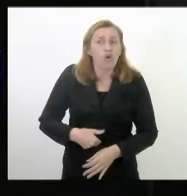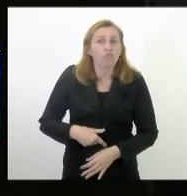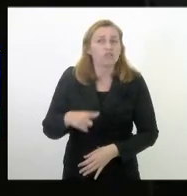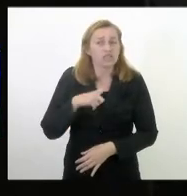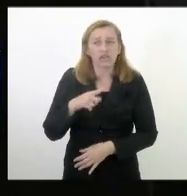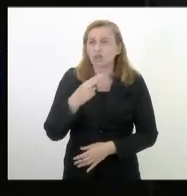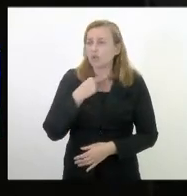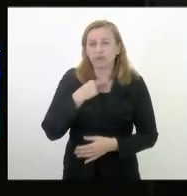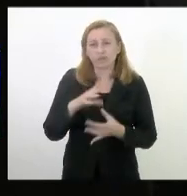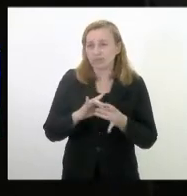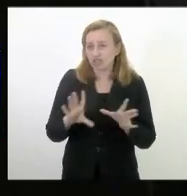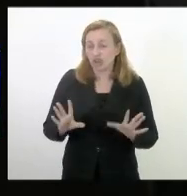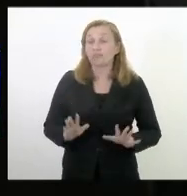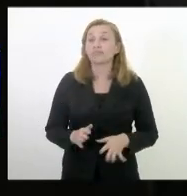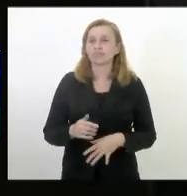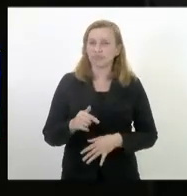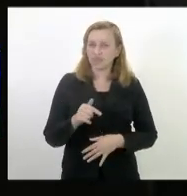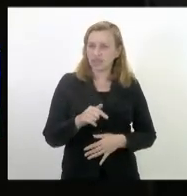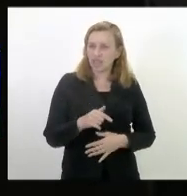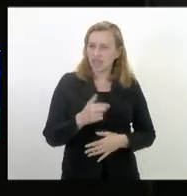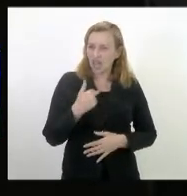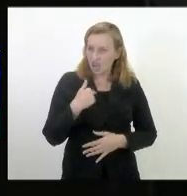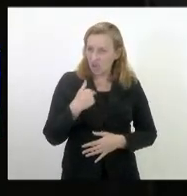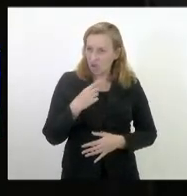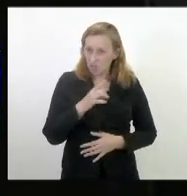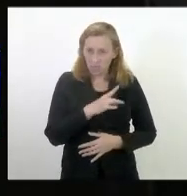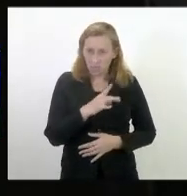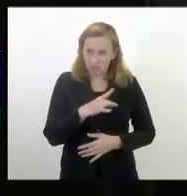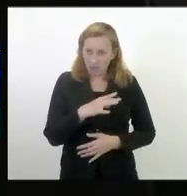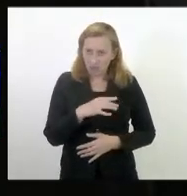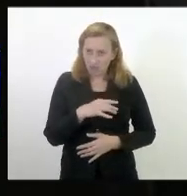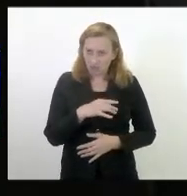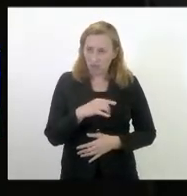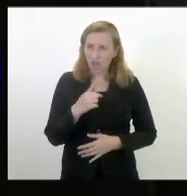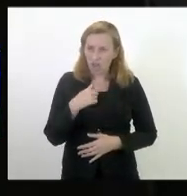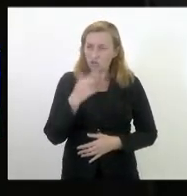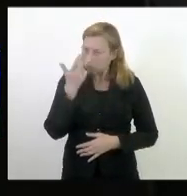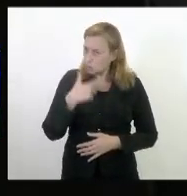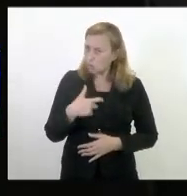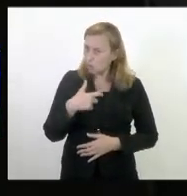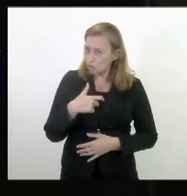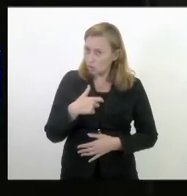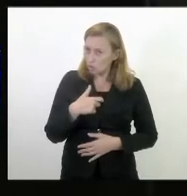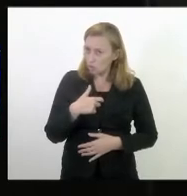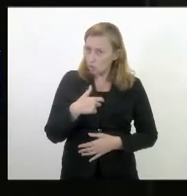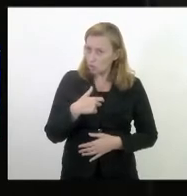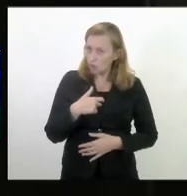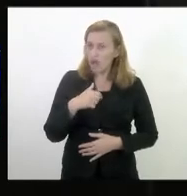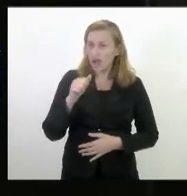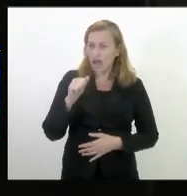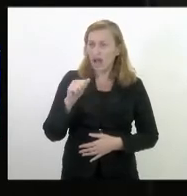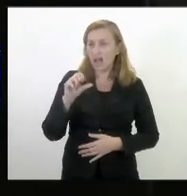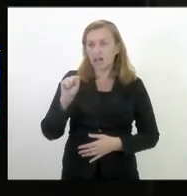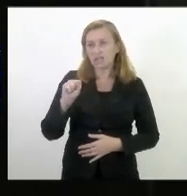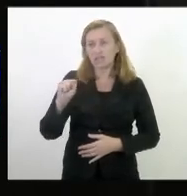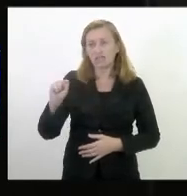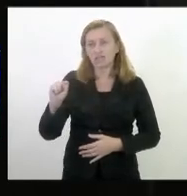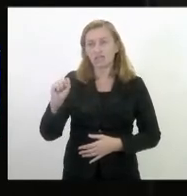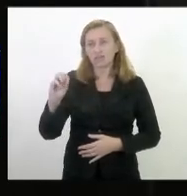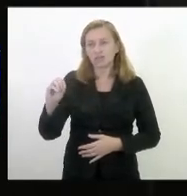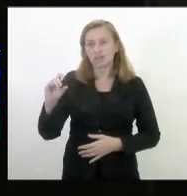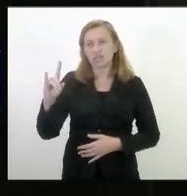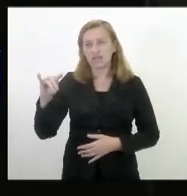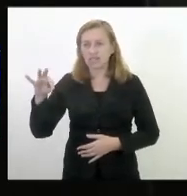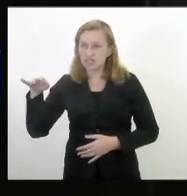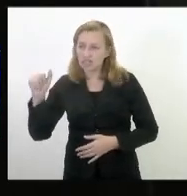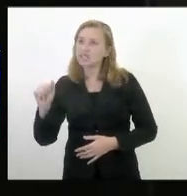mão disso. E eu não tenho aqui melindo nenhum em dizer que eu sou assistencialista, sim. Para assistir o povo, tia Ju, eu vou ser.